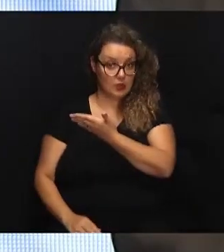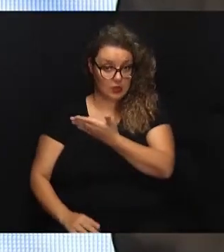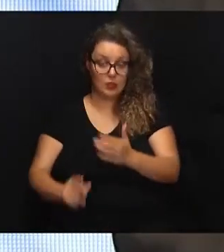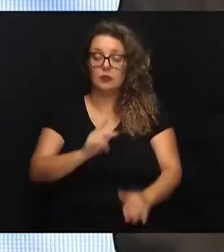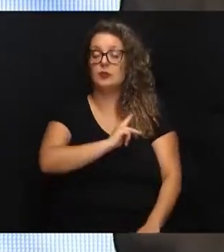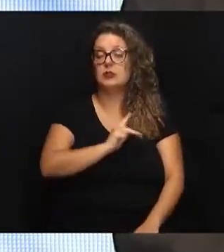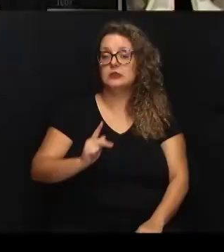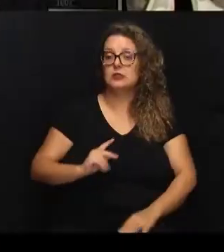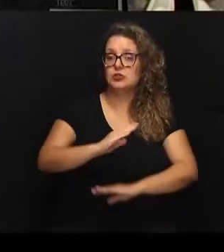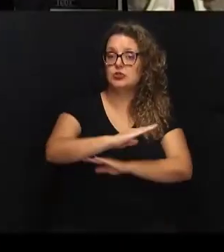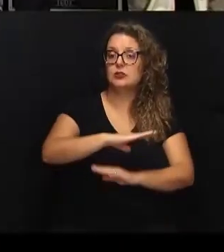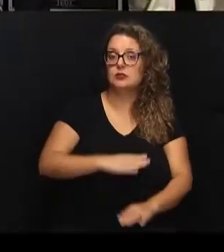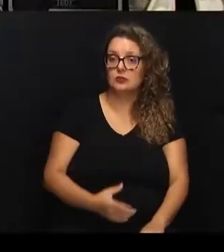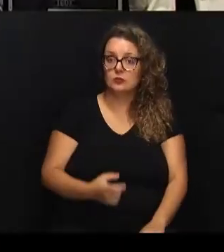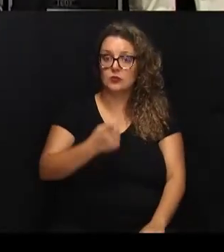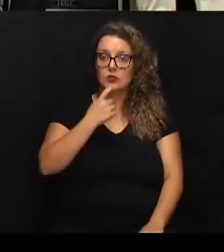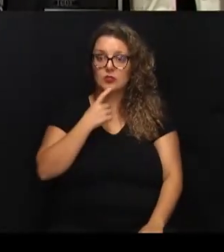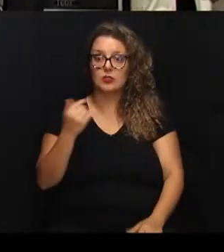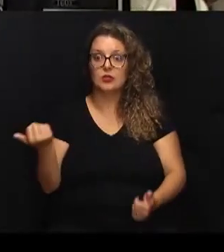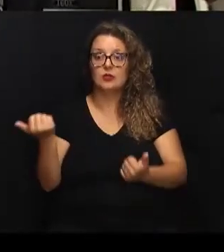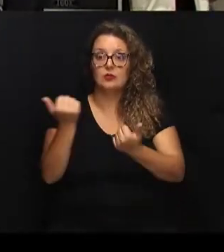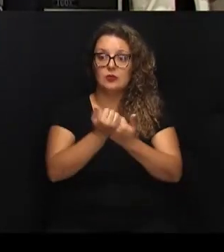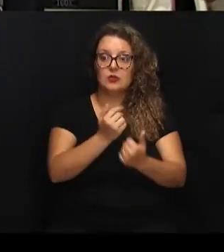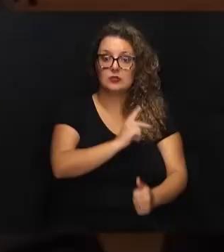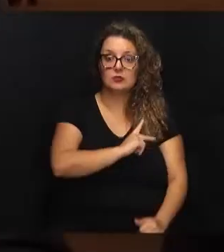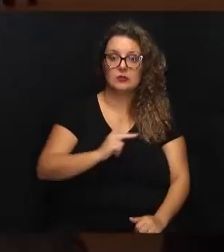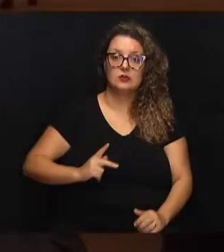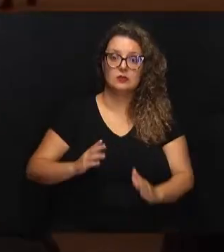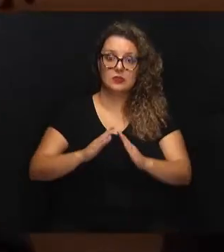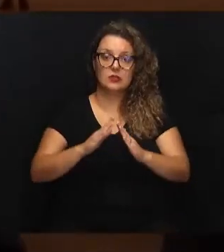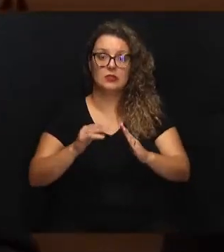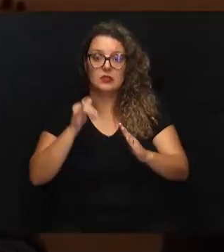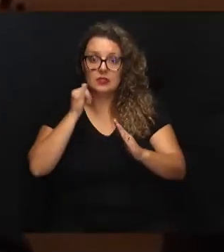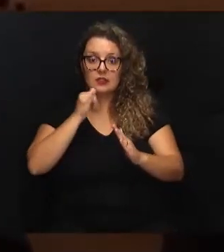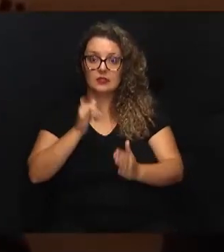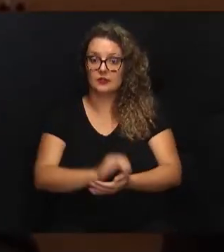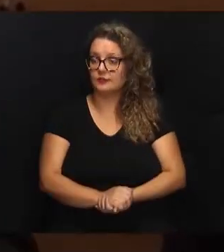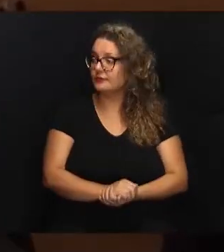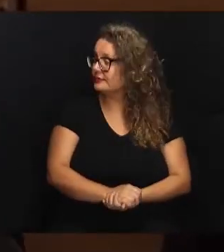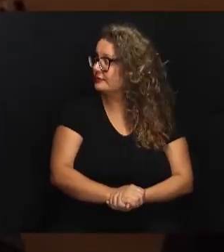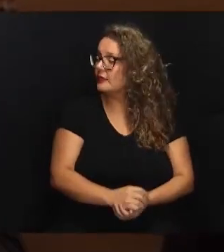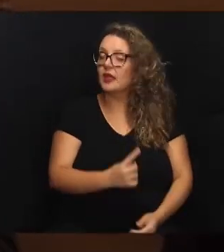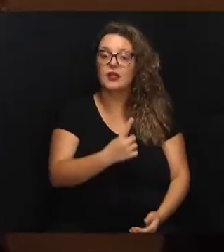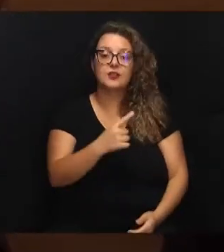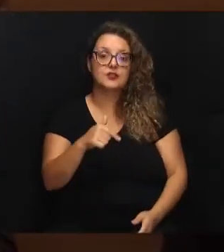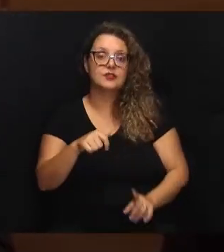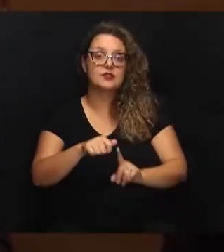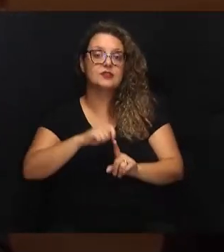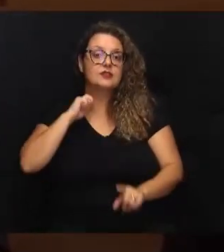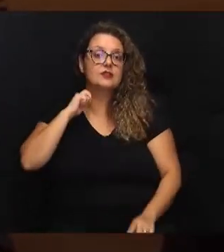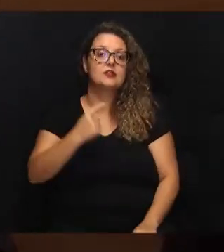da Câmara Municipal e vice-presidente da Casa de Itália. Dia 17 de abril de